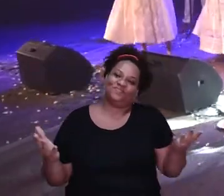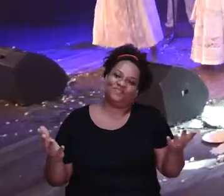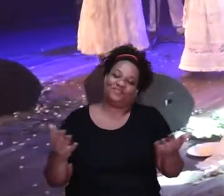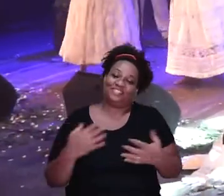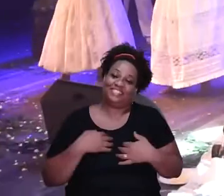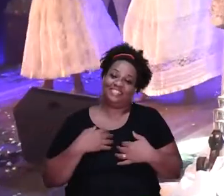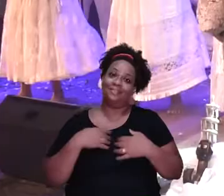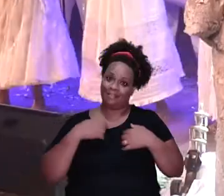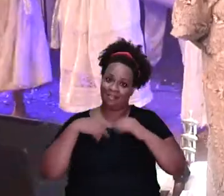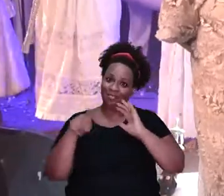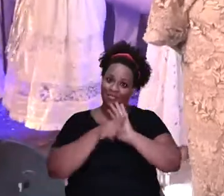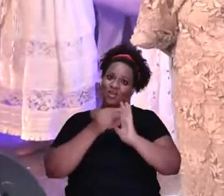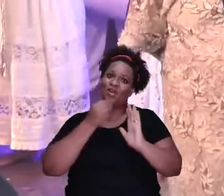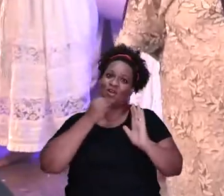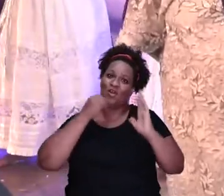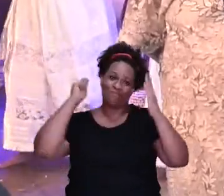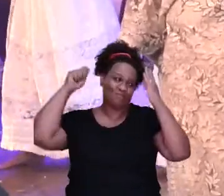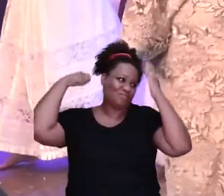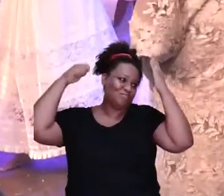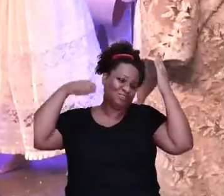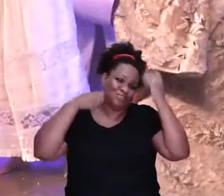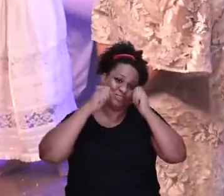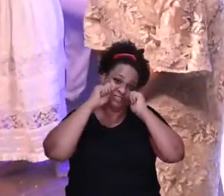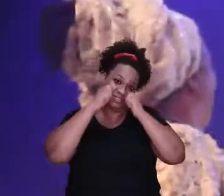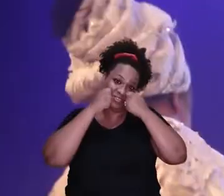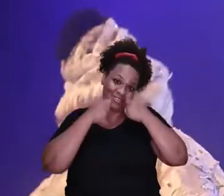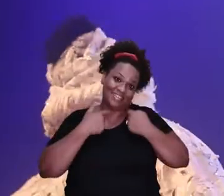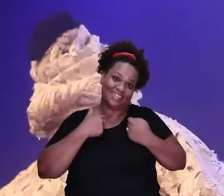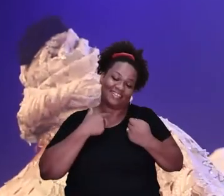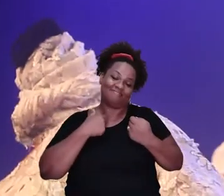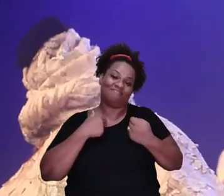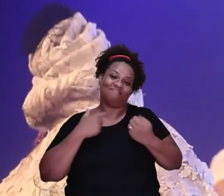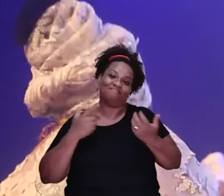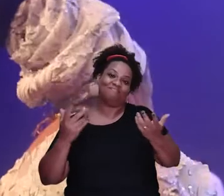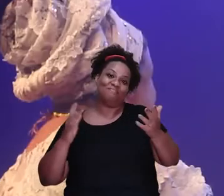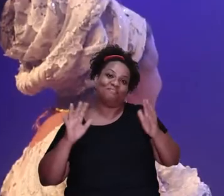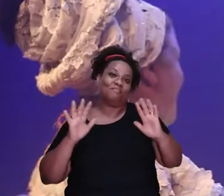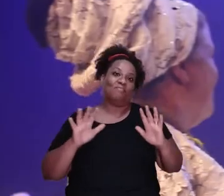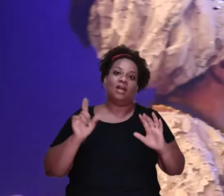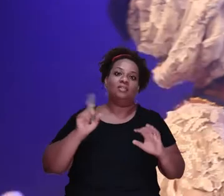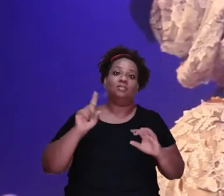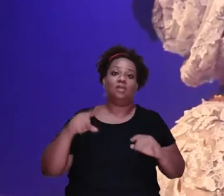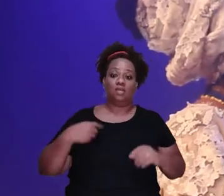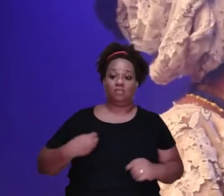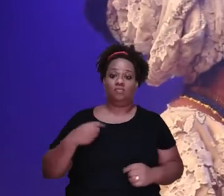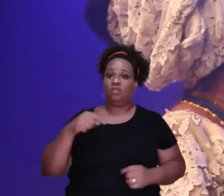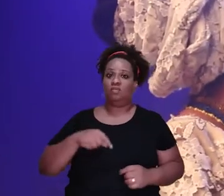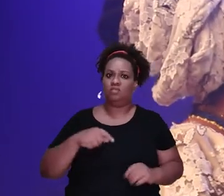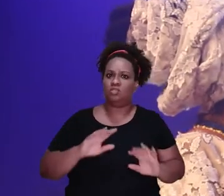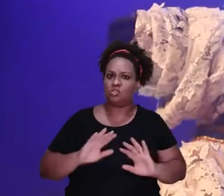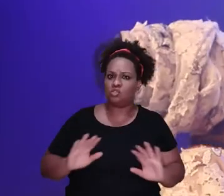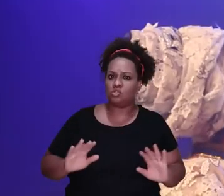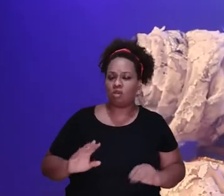eu tô assim é só Deus uma é óbvio que eu já tô com vontade de chorar mas não só